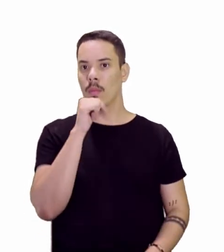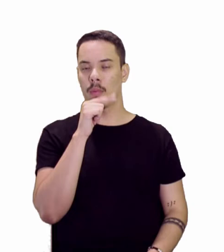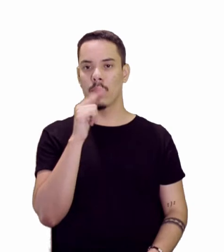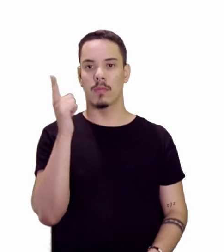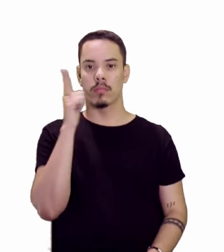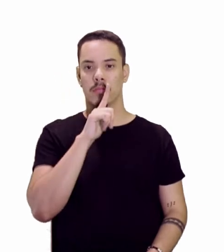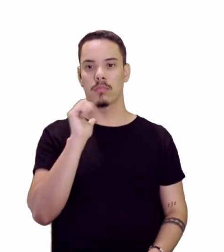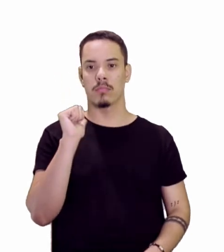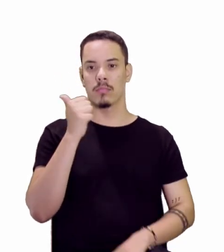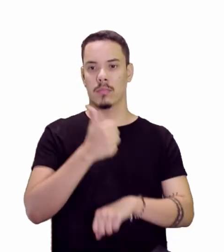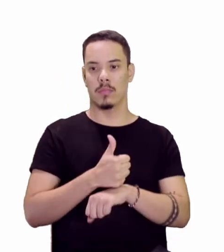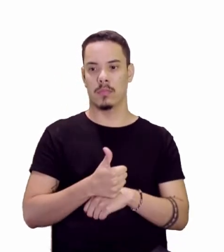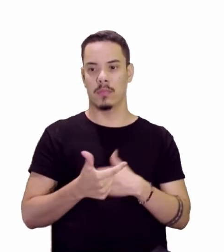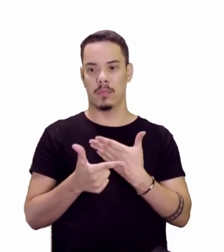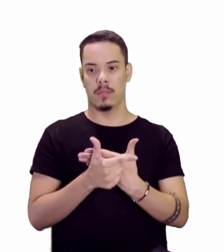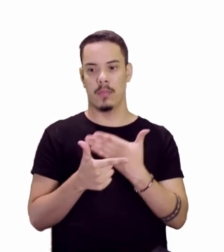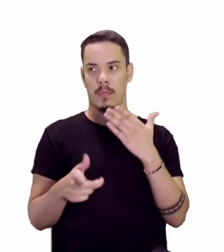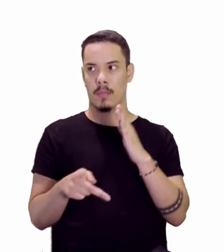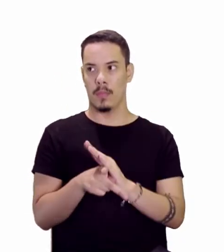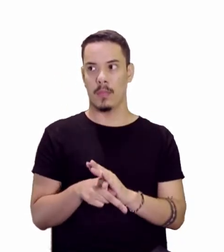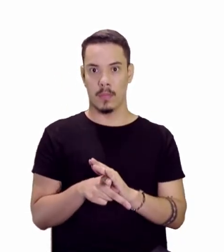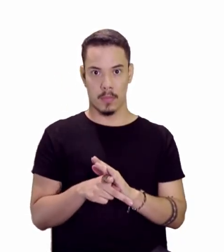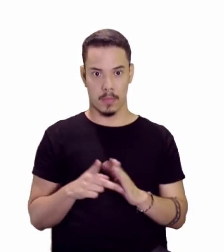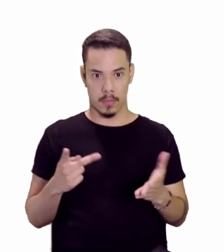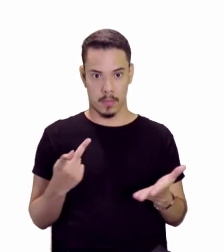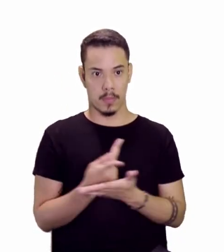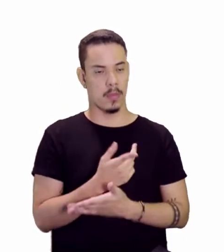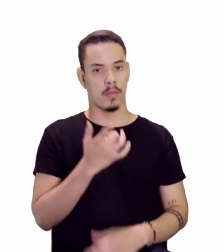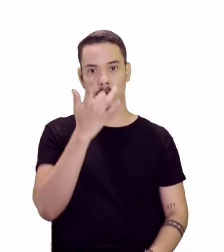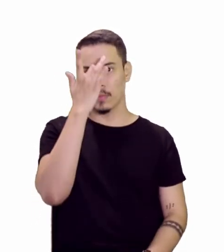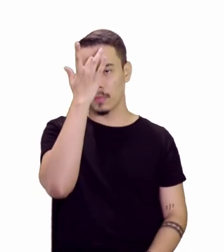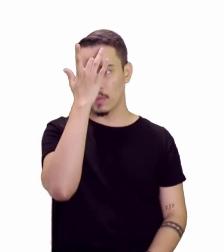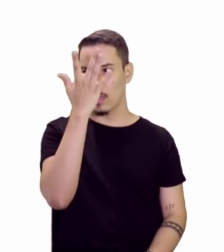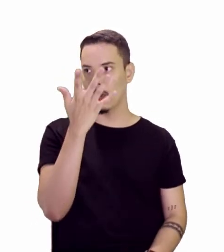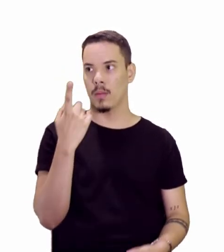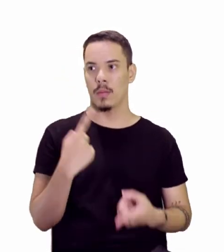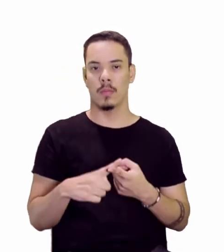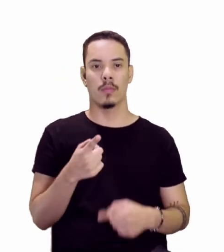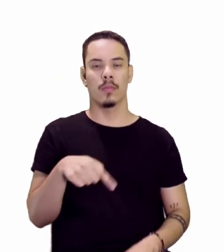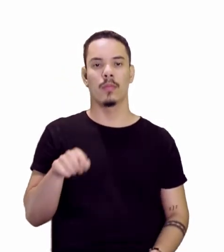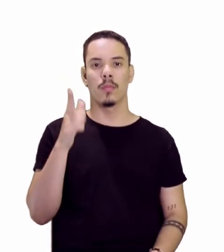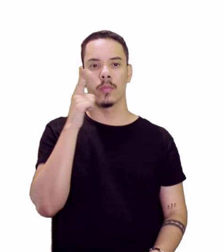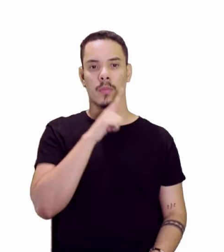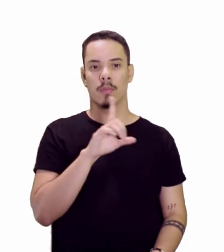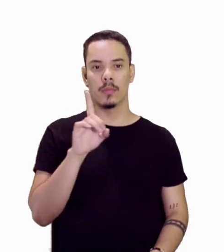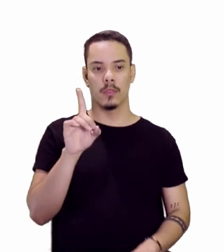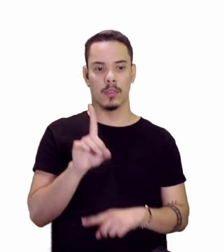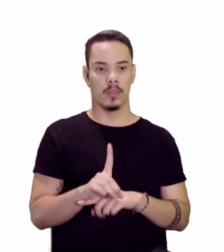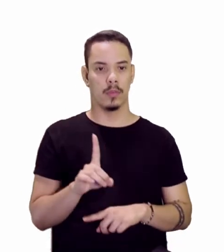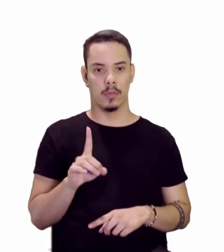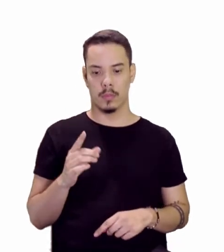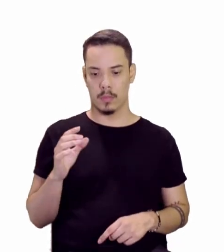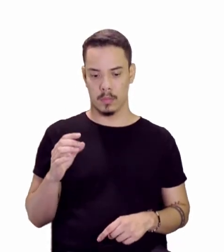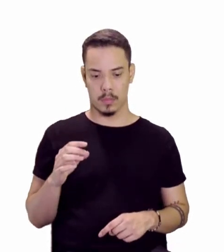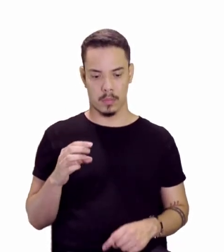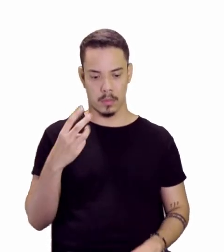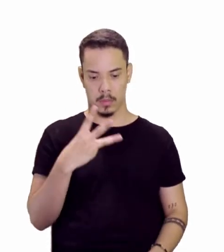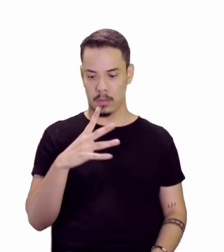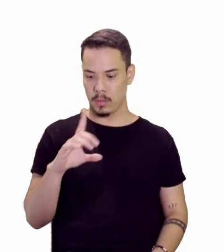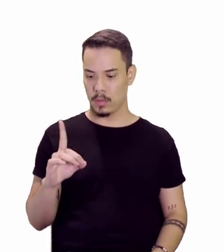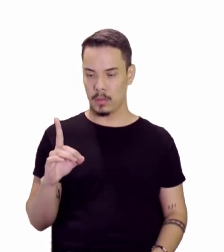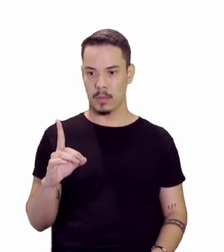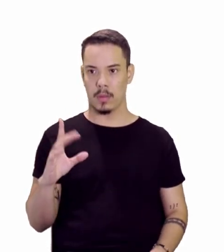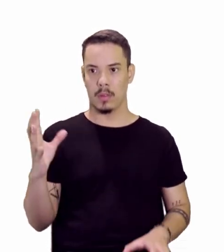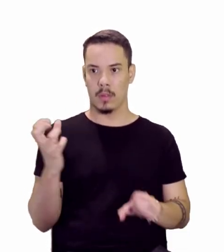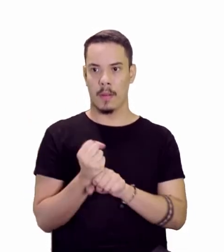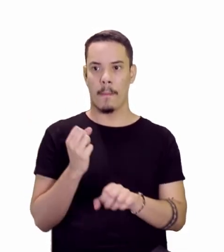que está contendo ali, né? Então fica mais fácil. Você pega as 3 dimensões e calcula o volume. Corretíssimo. Ou tipo